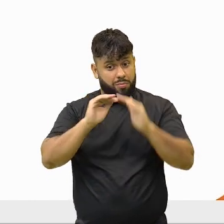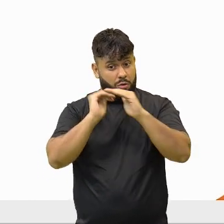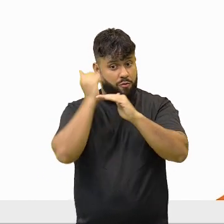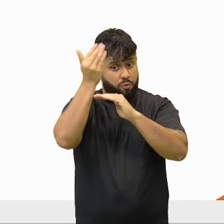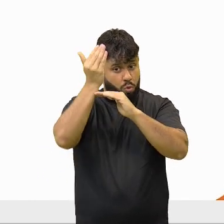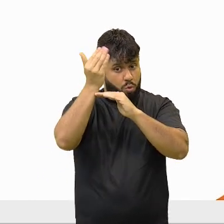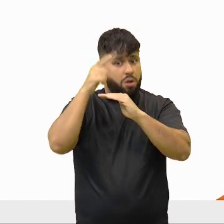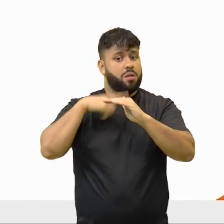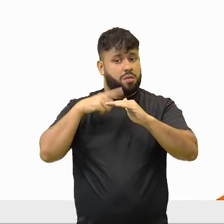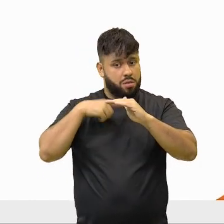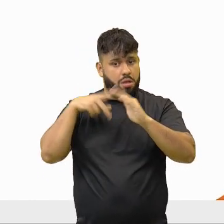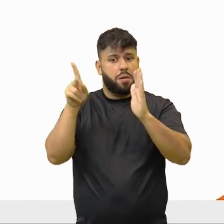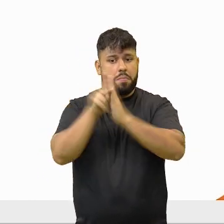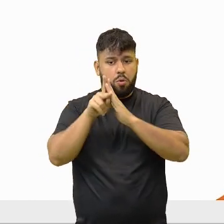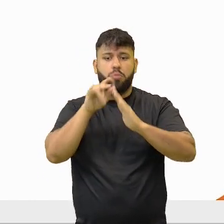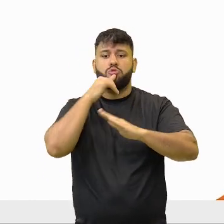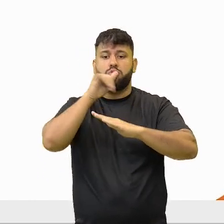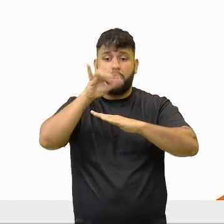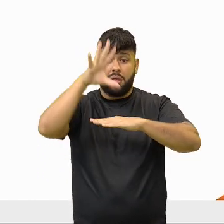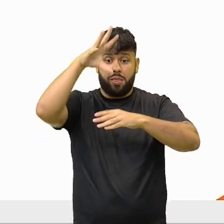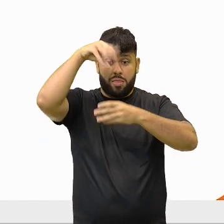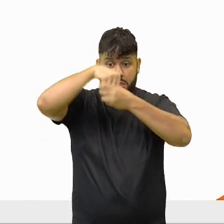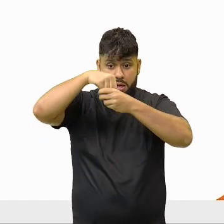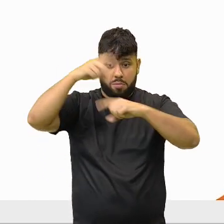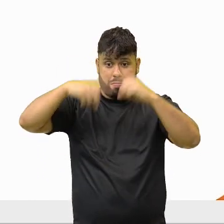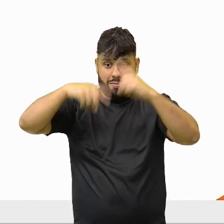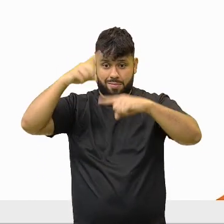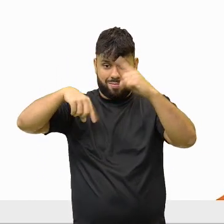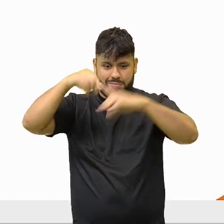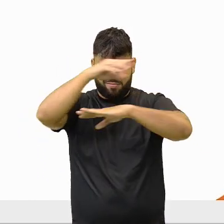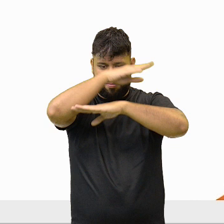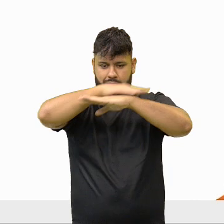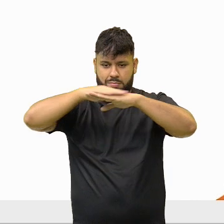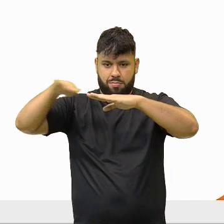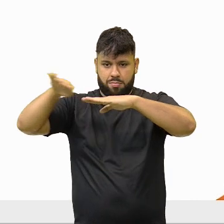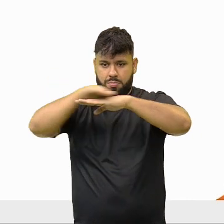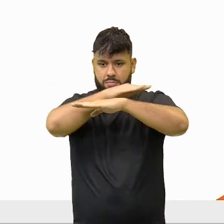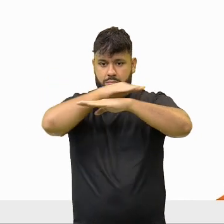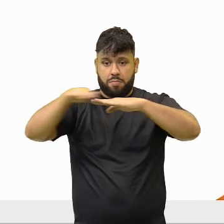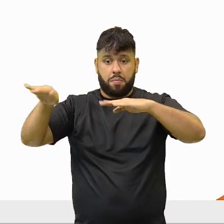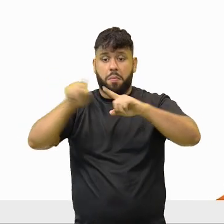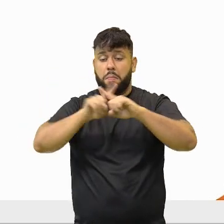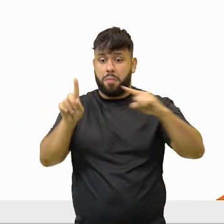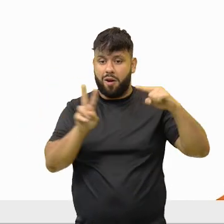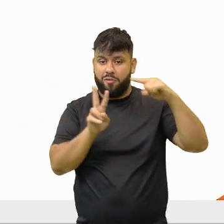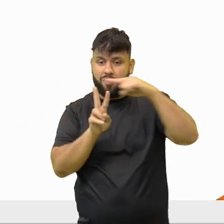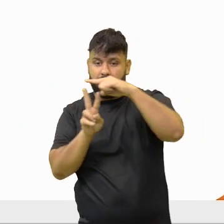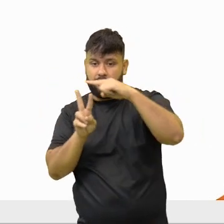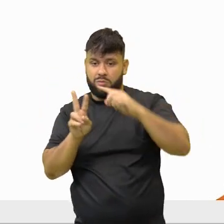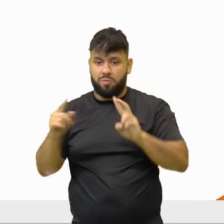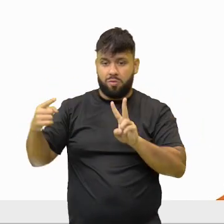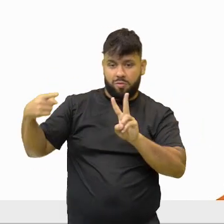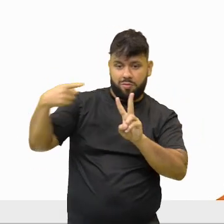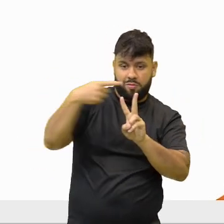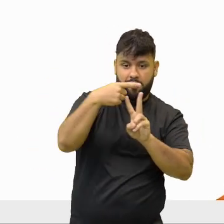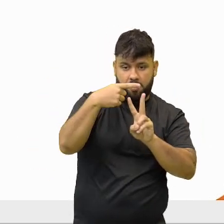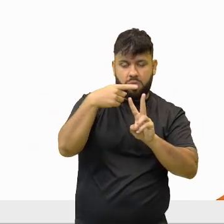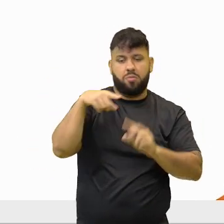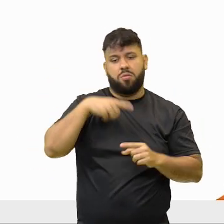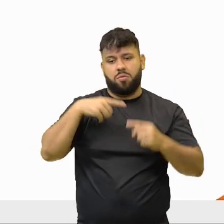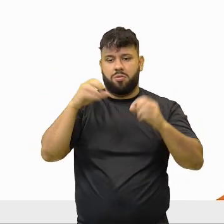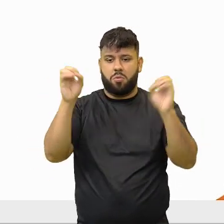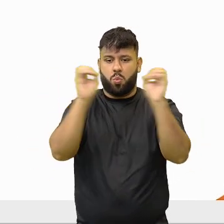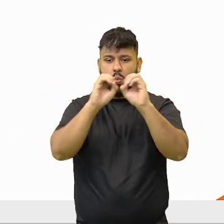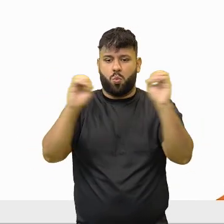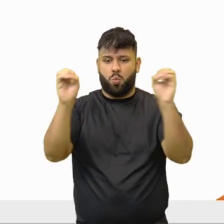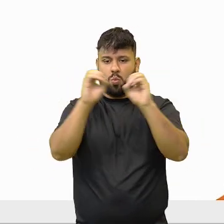vai gerar campo dentro do condutor, mas esses campos vetorialmente irão se anular. E se eles se anulam vetorialmente